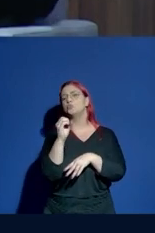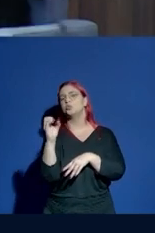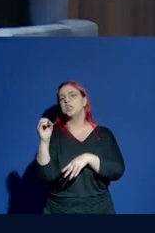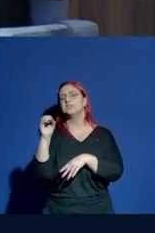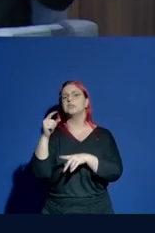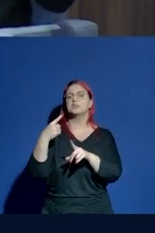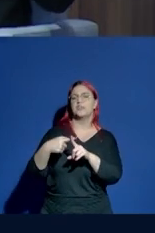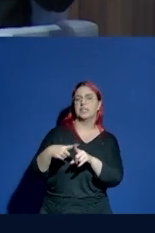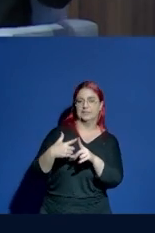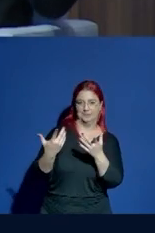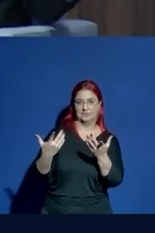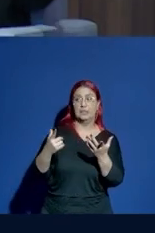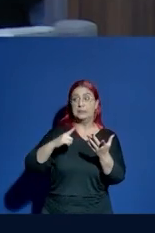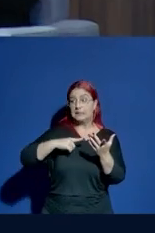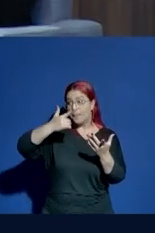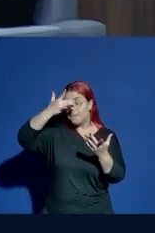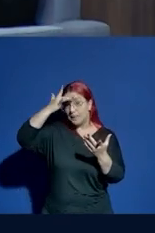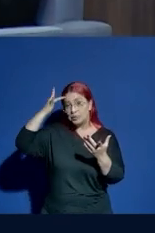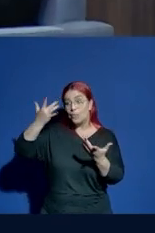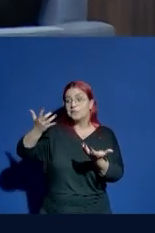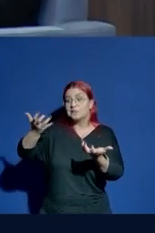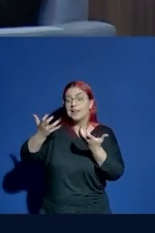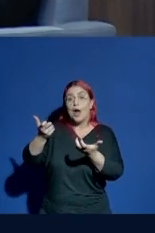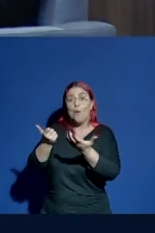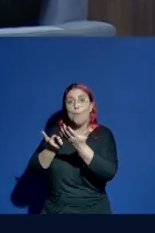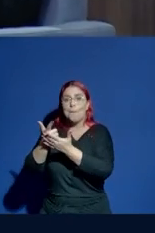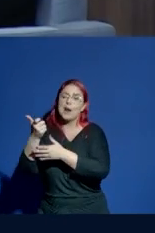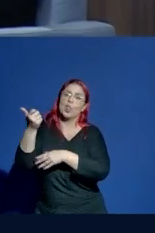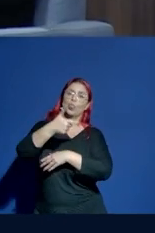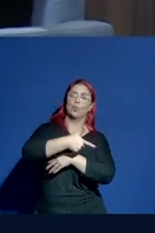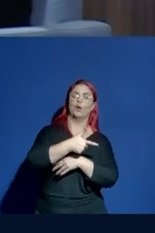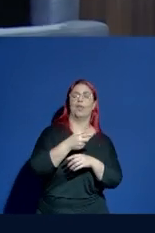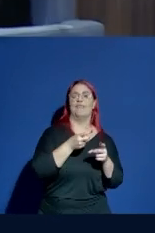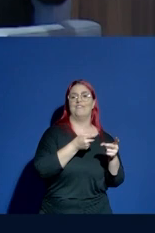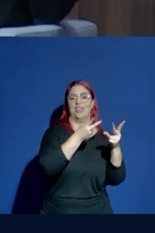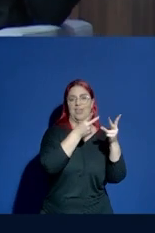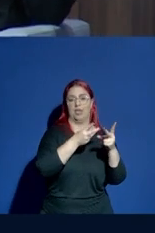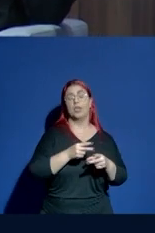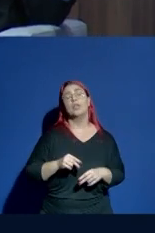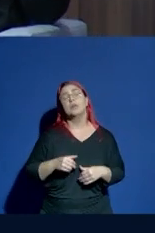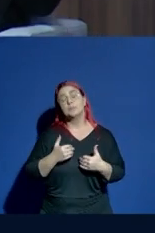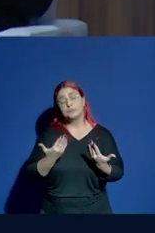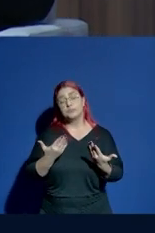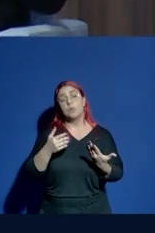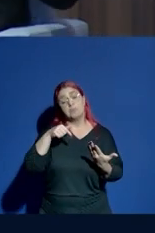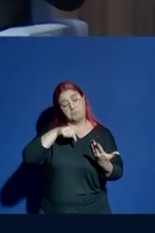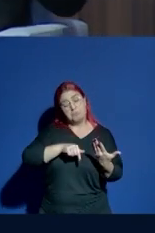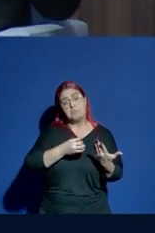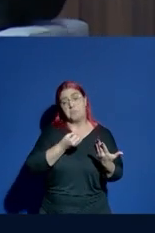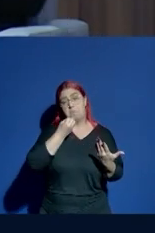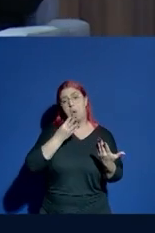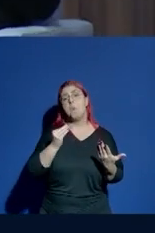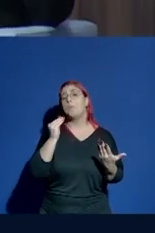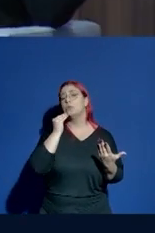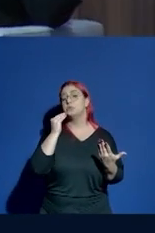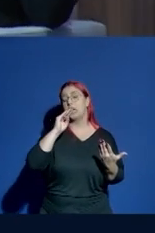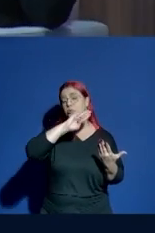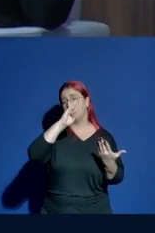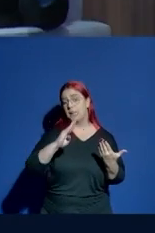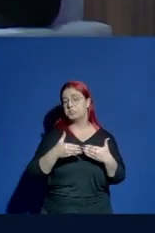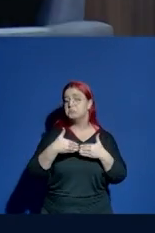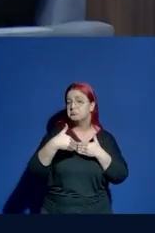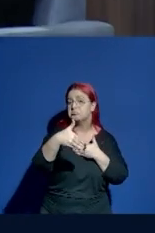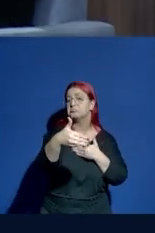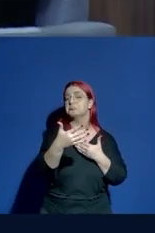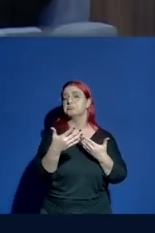tem 200 mais gente querendo comprar do que a gente querendo vender né onde abre-se um espaço eu acho do Brasil a longo prazo Espetacular